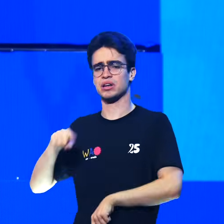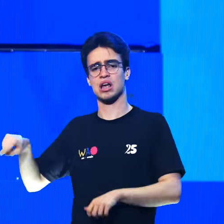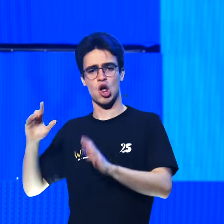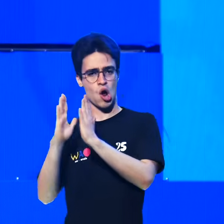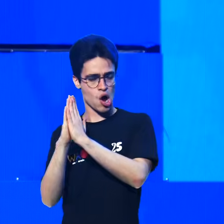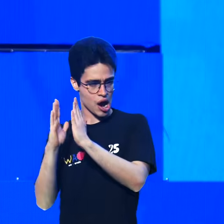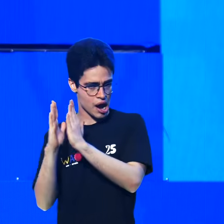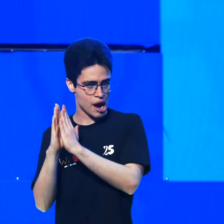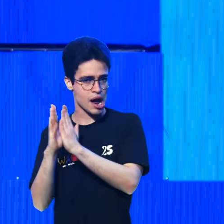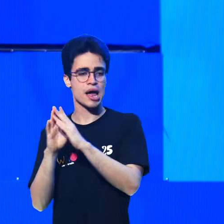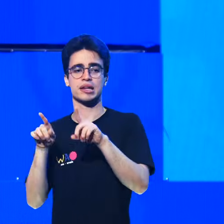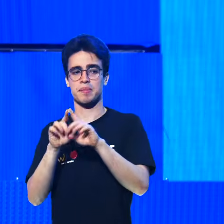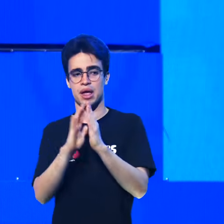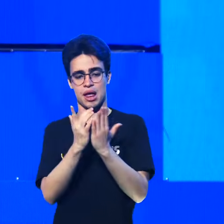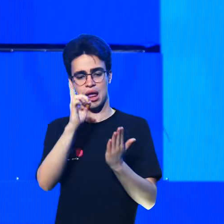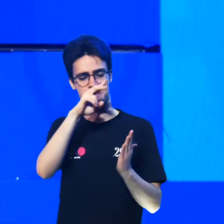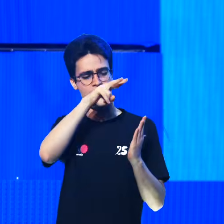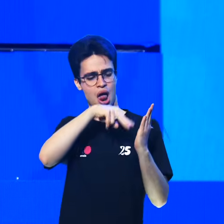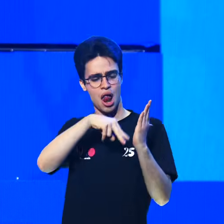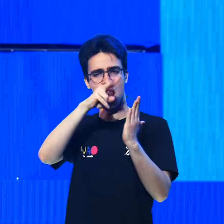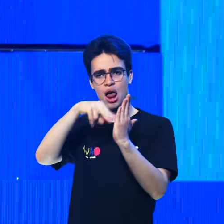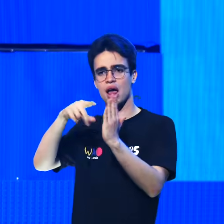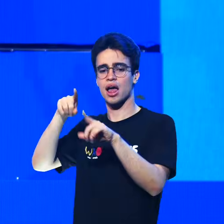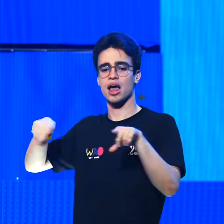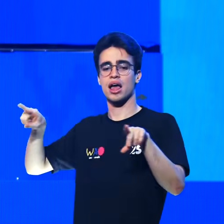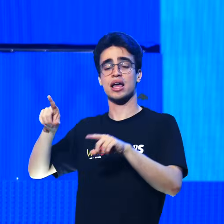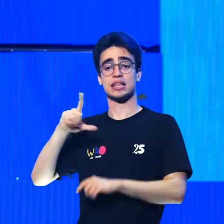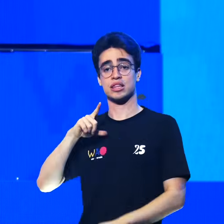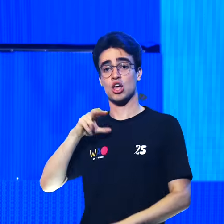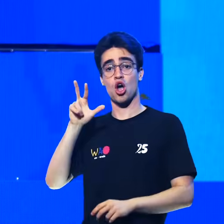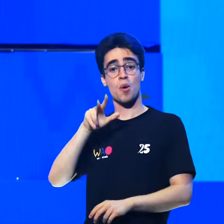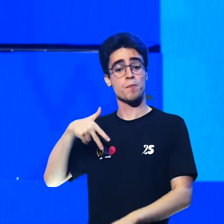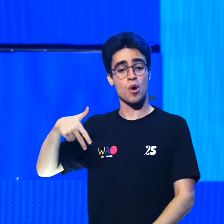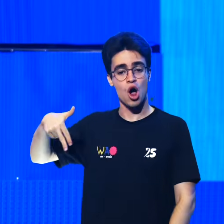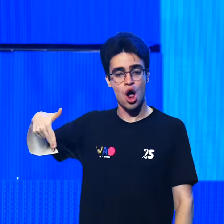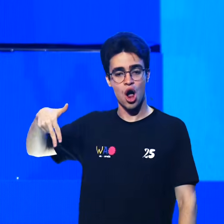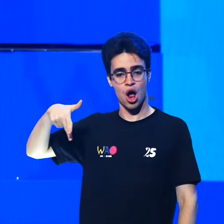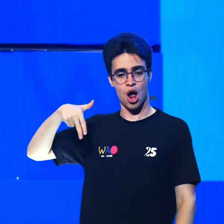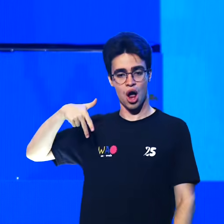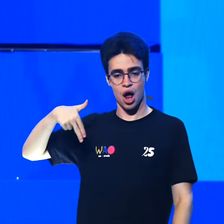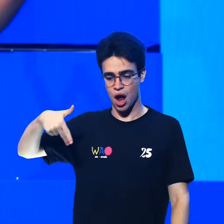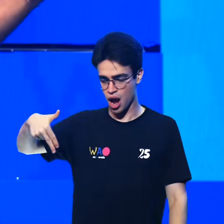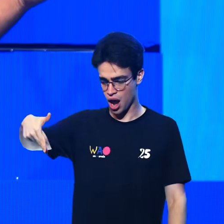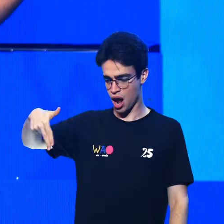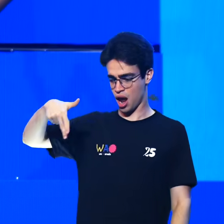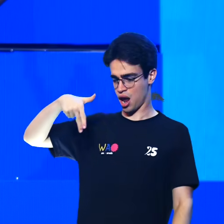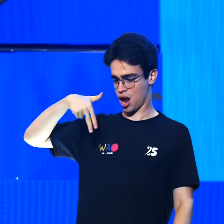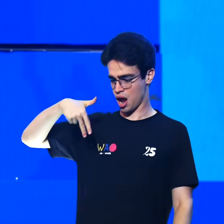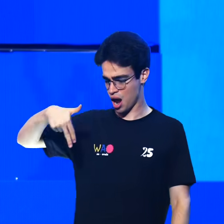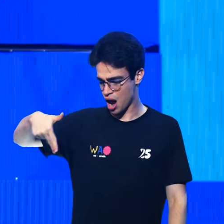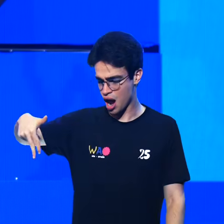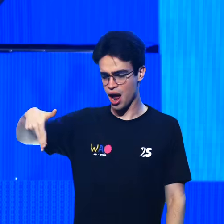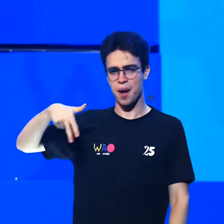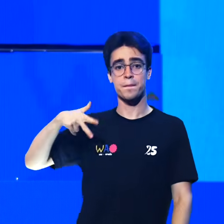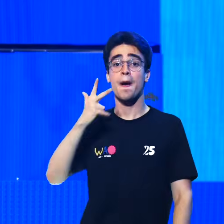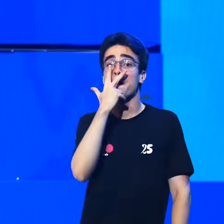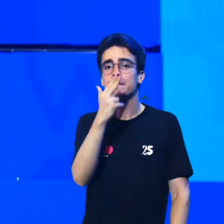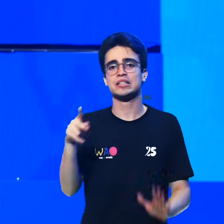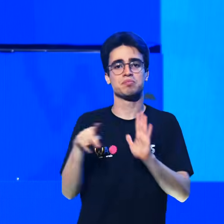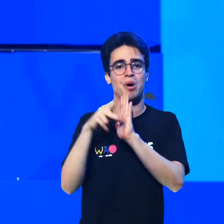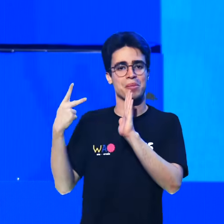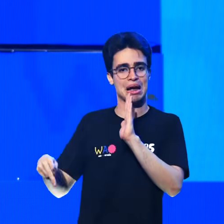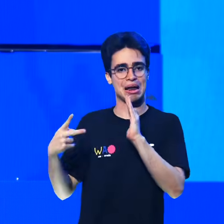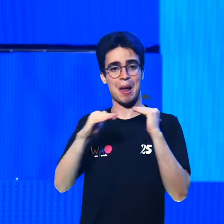as escrituras, eles faziam um movimento para frente e para trás, para frente e para trás, e parecia algo que era padrão